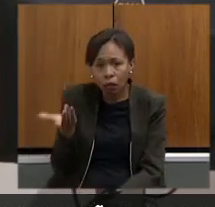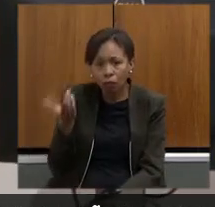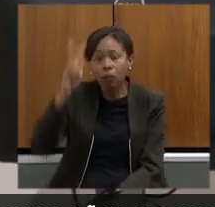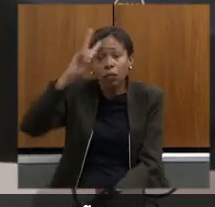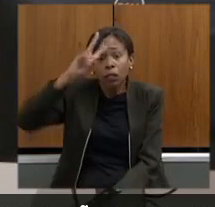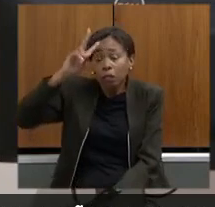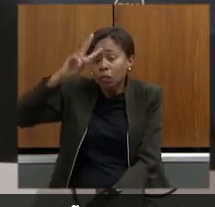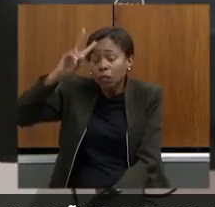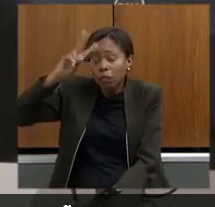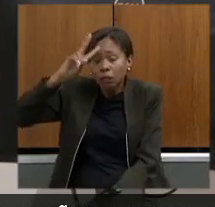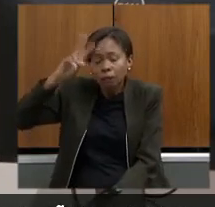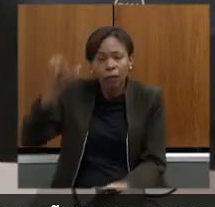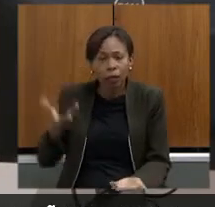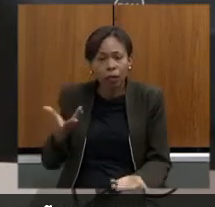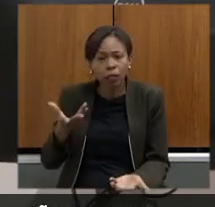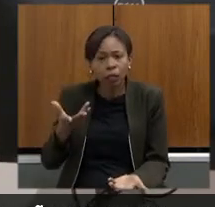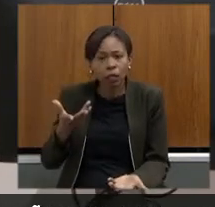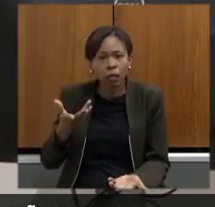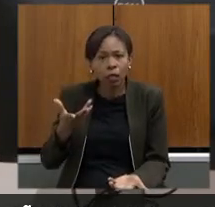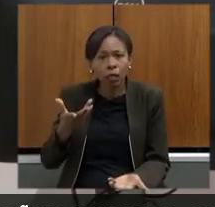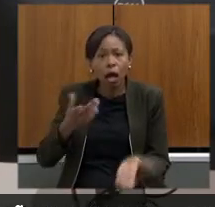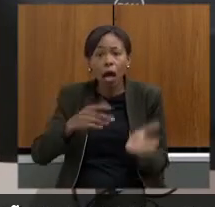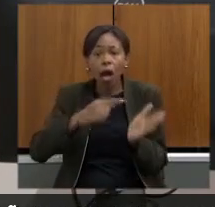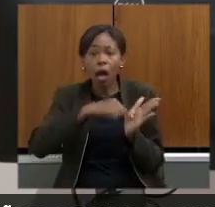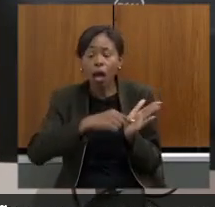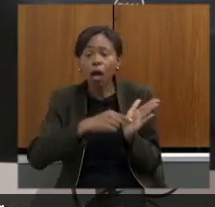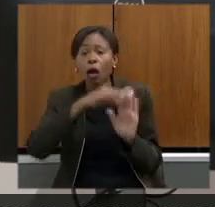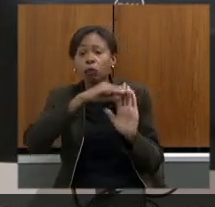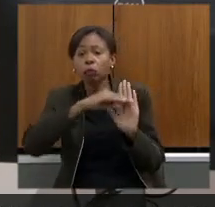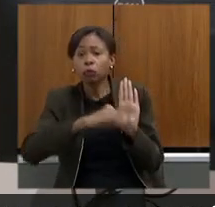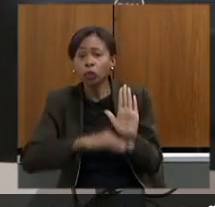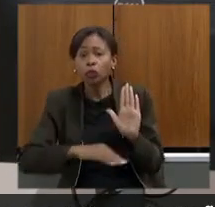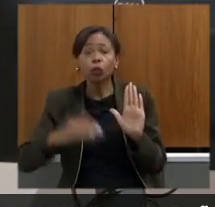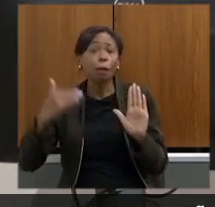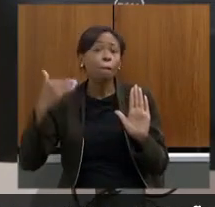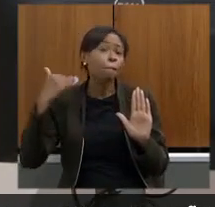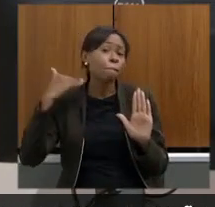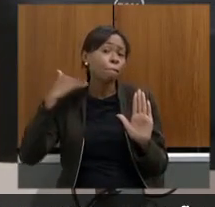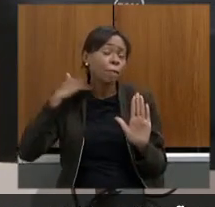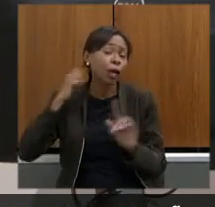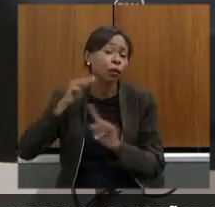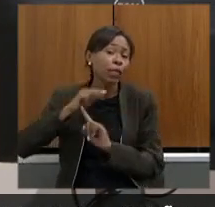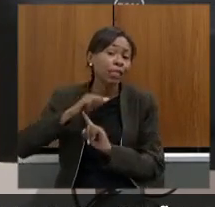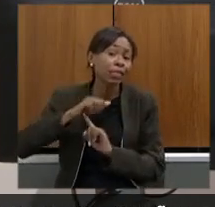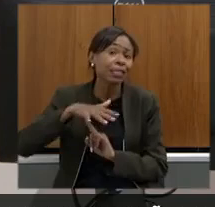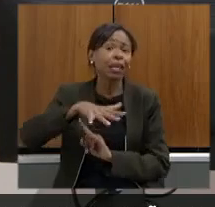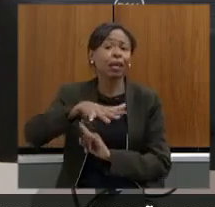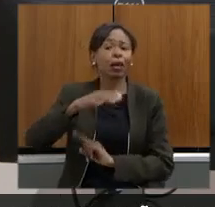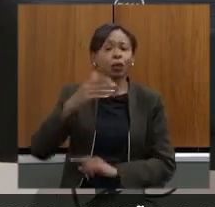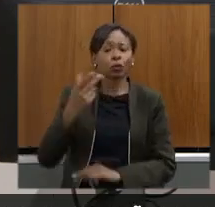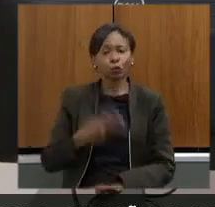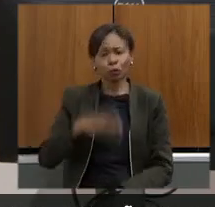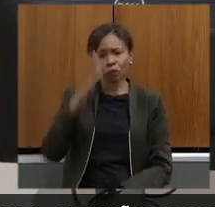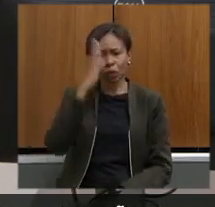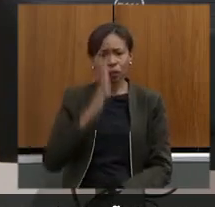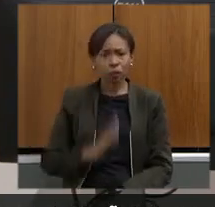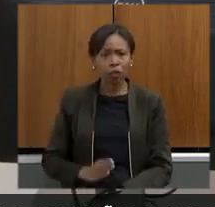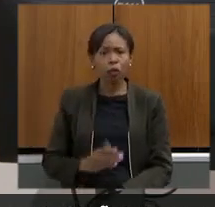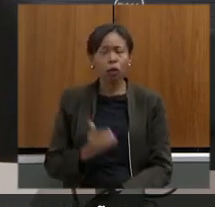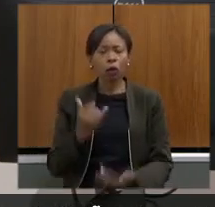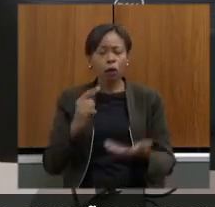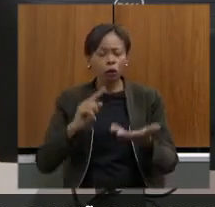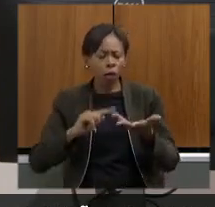esse é um bonitinho do banco central brasileiro Olá e as informações as